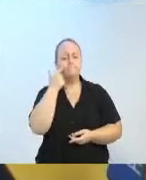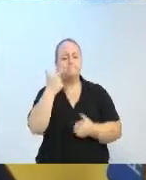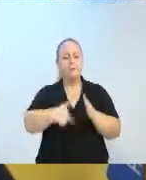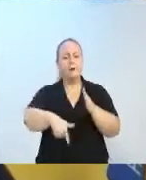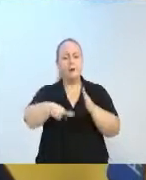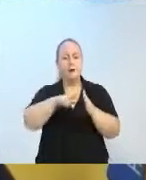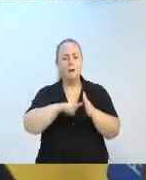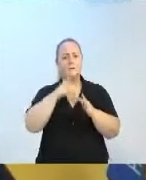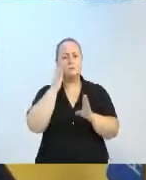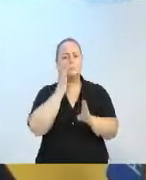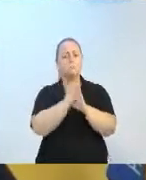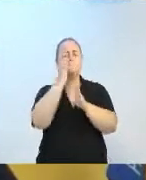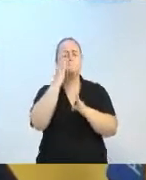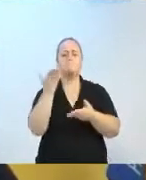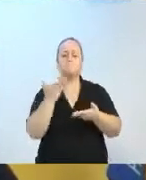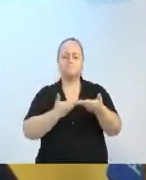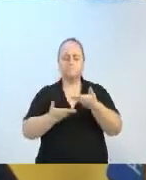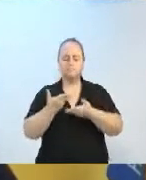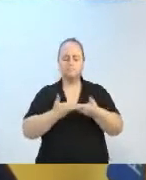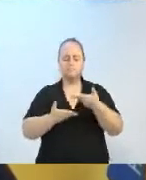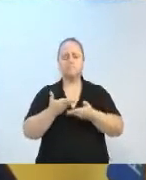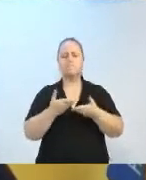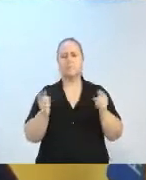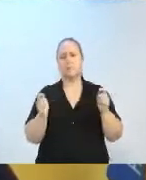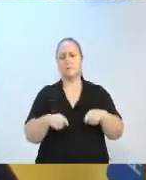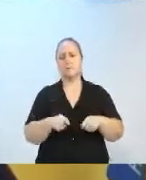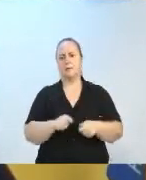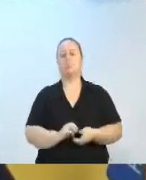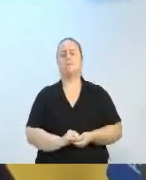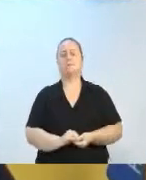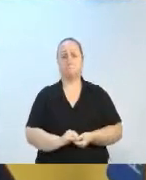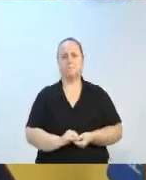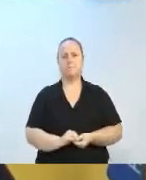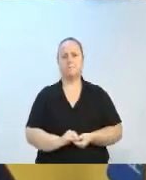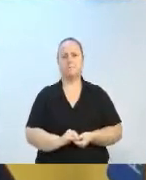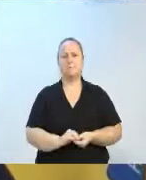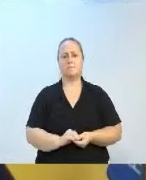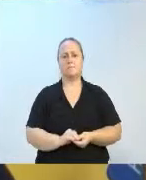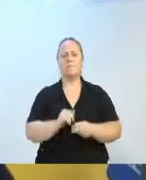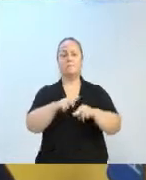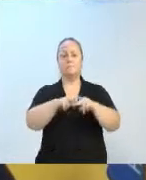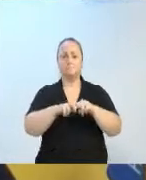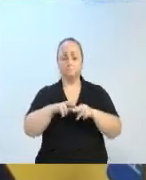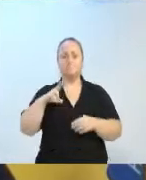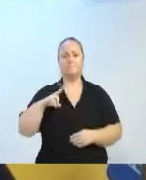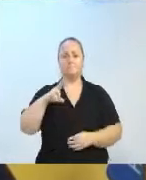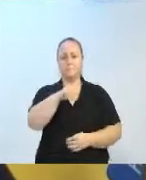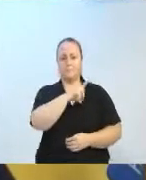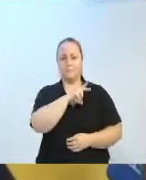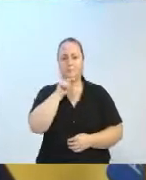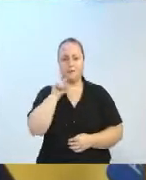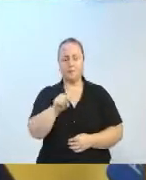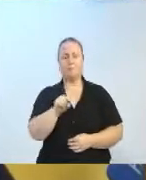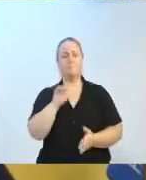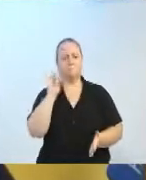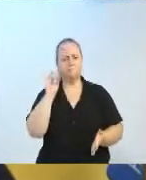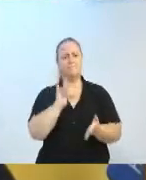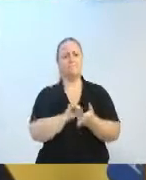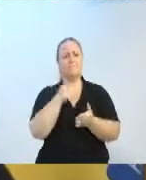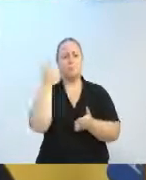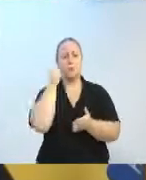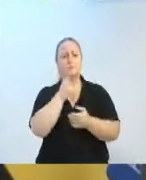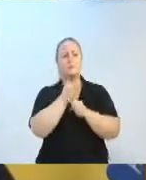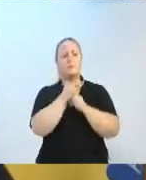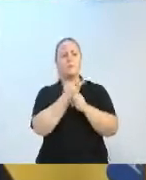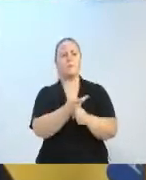tratados, né, e acompanhados. Nosso desejo é de que esses pacientes tenham realmente um lugar para procurar, para onde